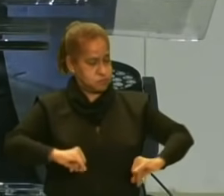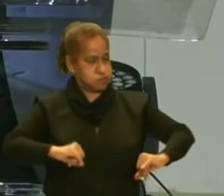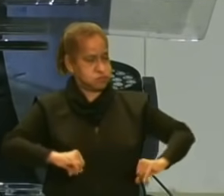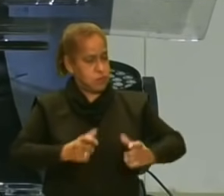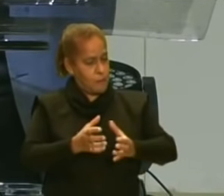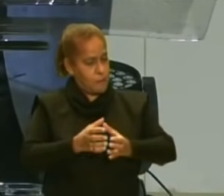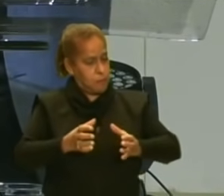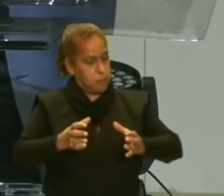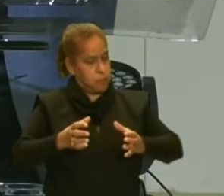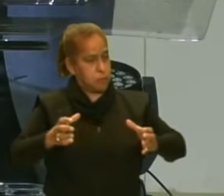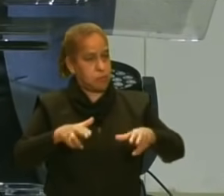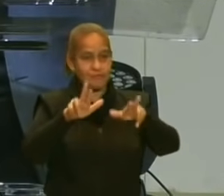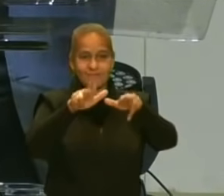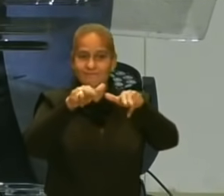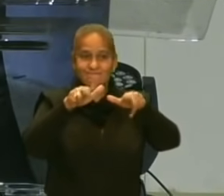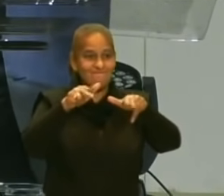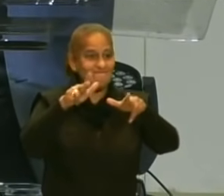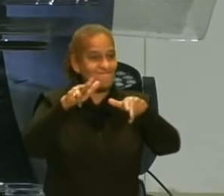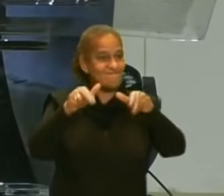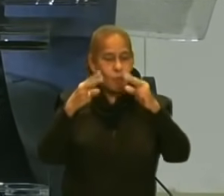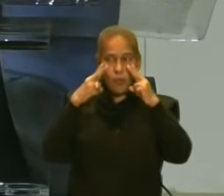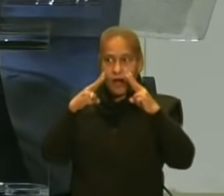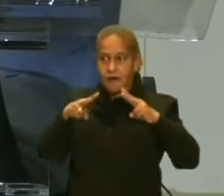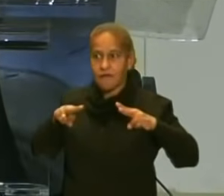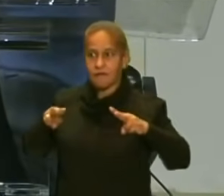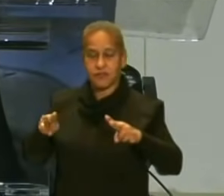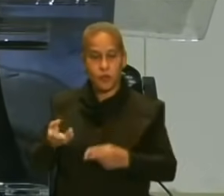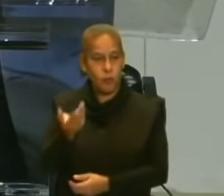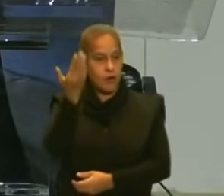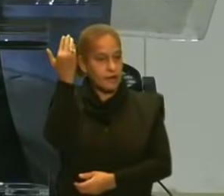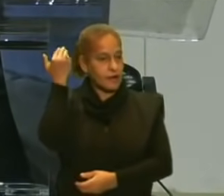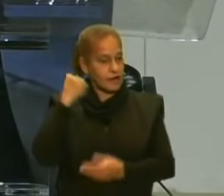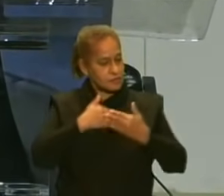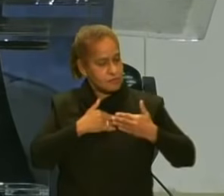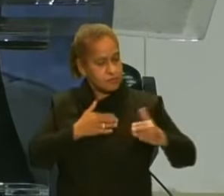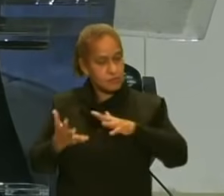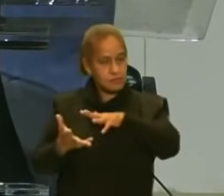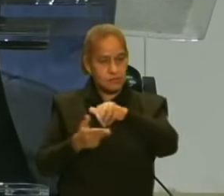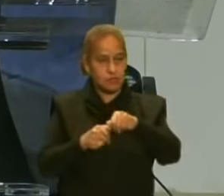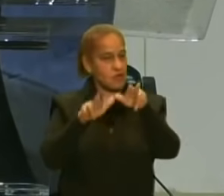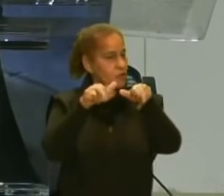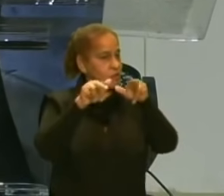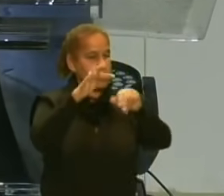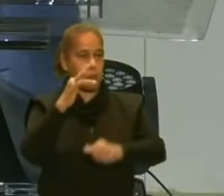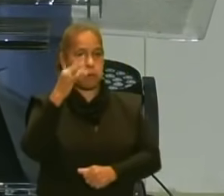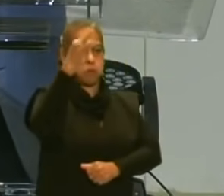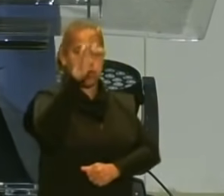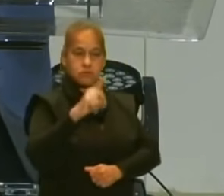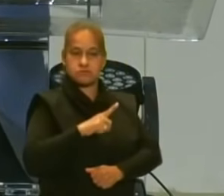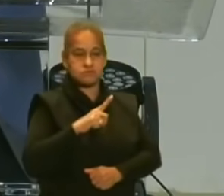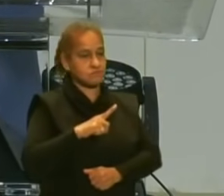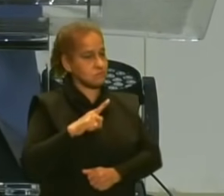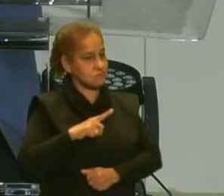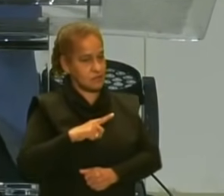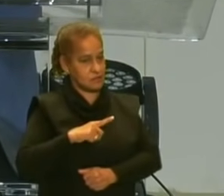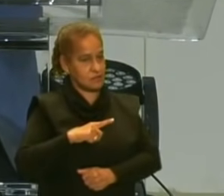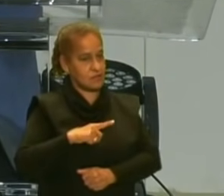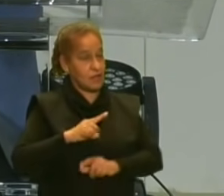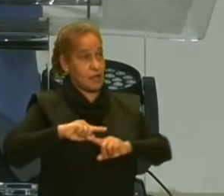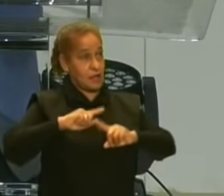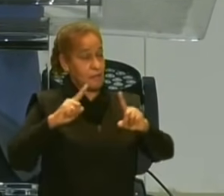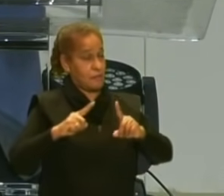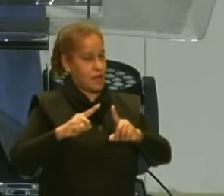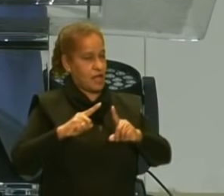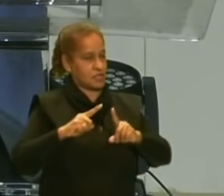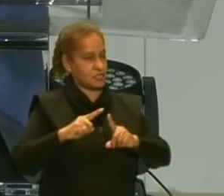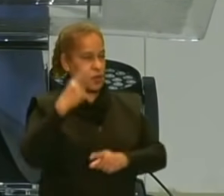nunca houve desde o princípio do mundo até agora, nem jamais haverá. E se aqueles dias não fossem